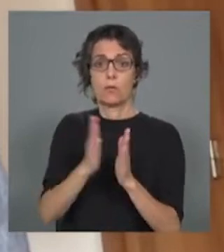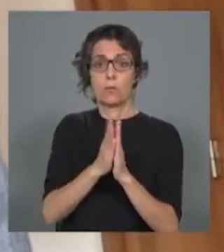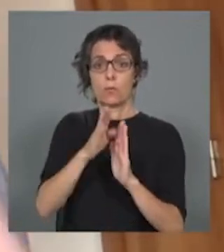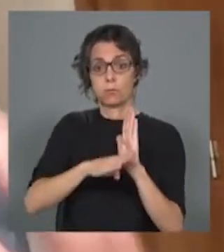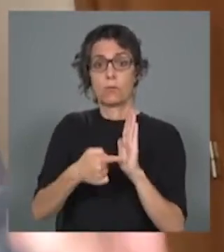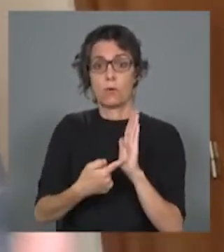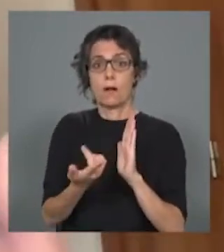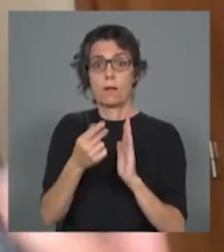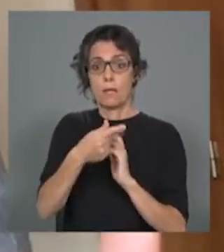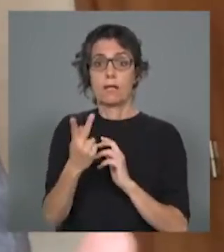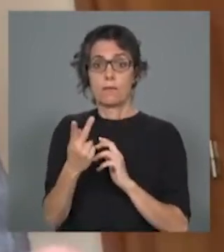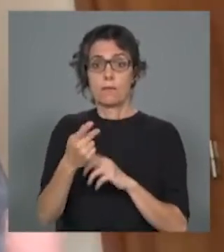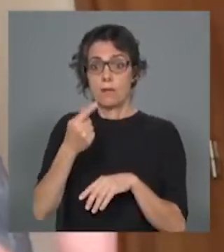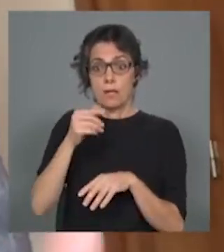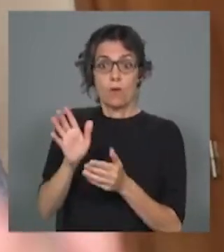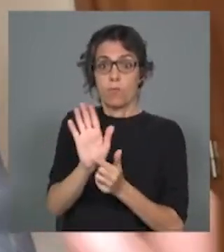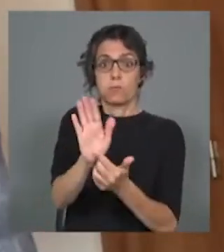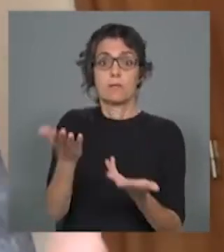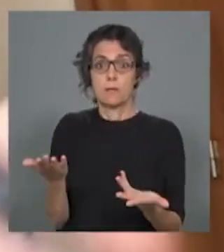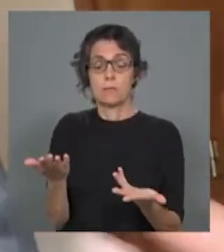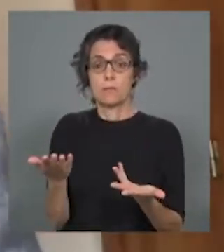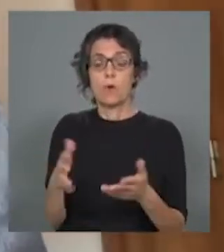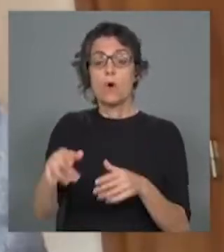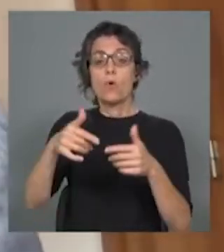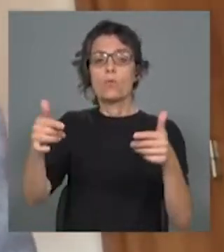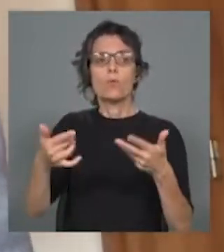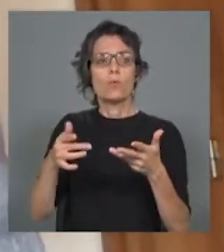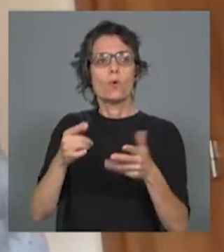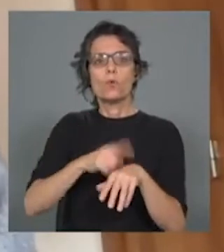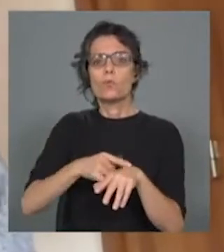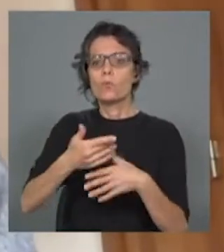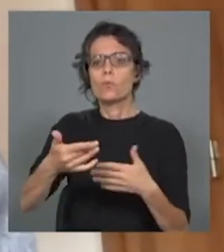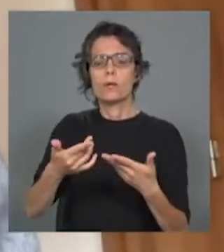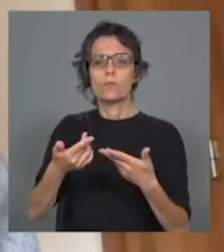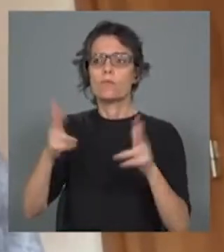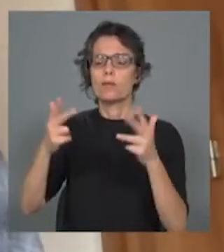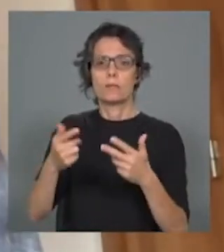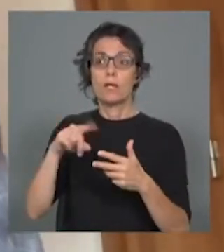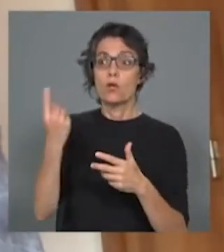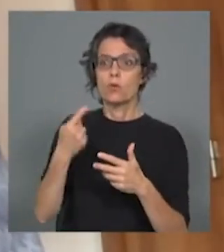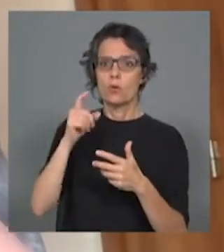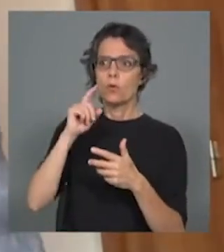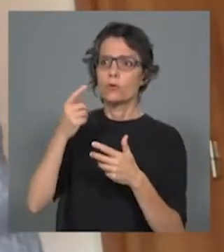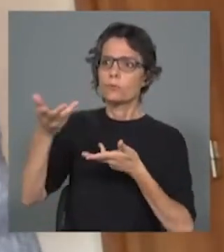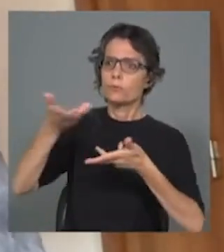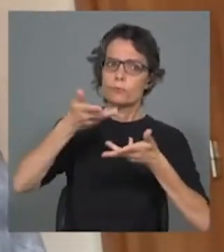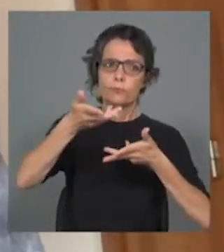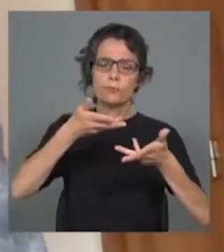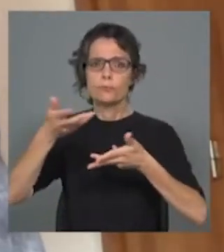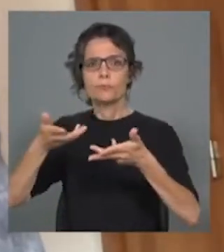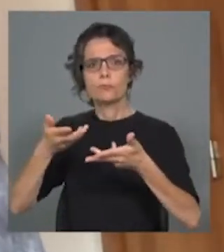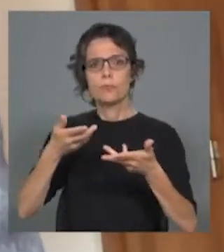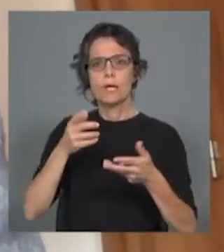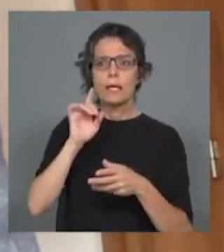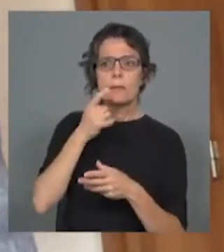Religiosas. É um espaço de liberdade, onde respeitamos uns aos outros, onde ouvimos uns aos outros e onde procuramos encontrar aquilo que nos